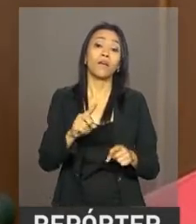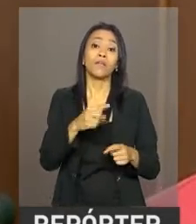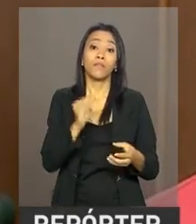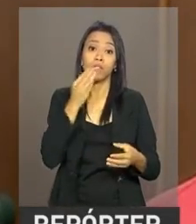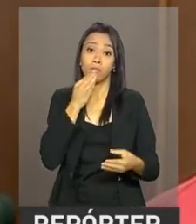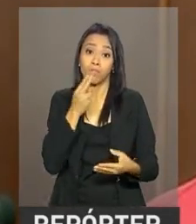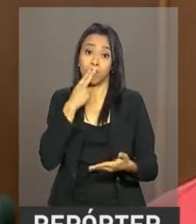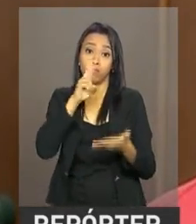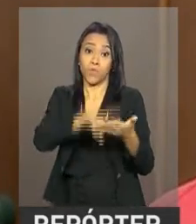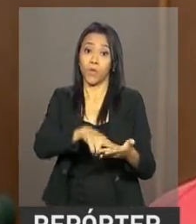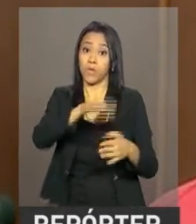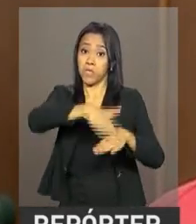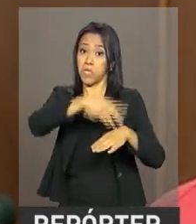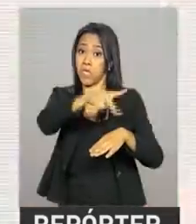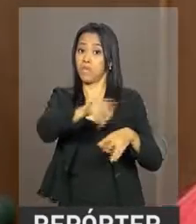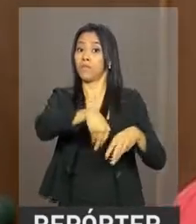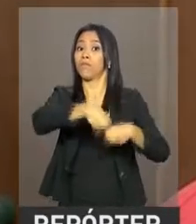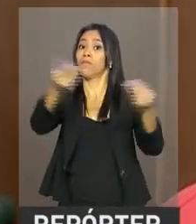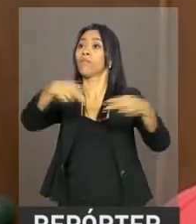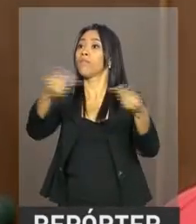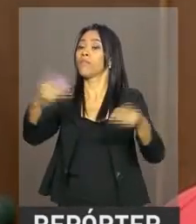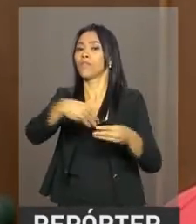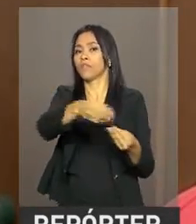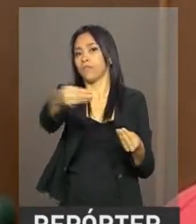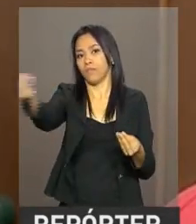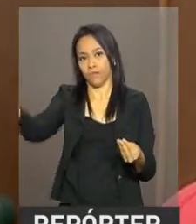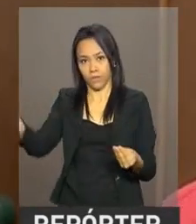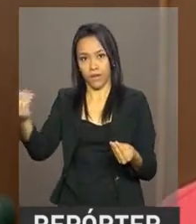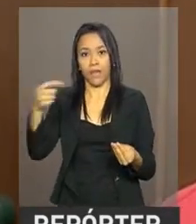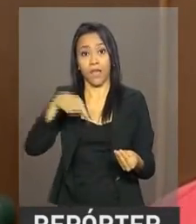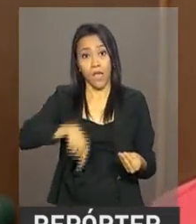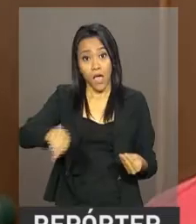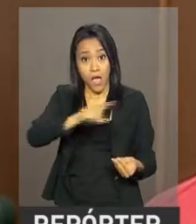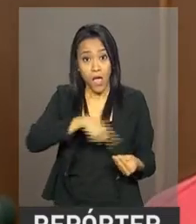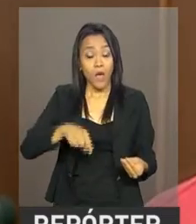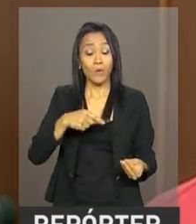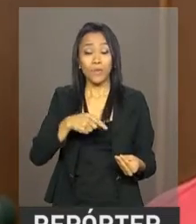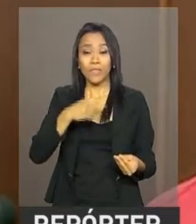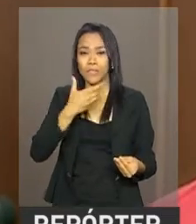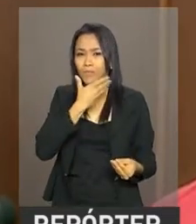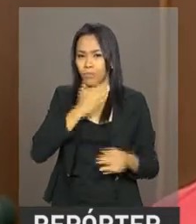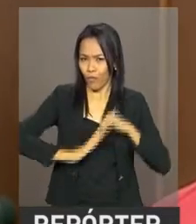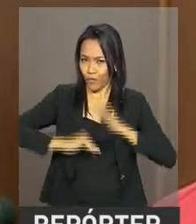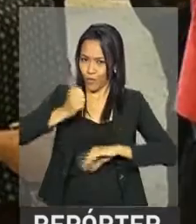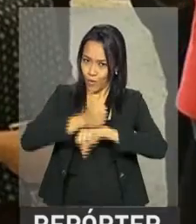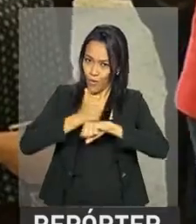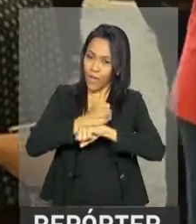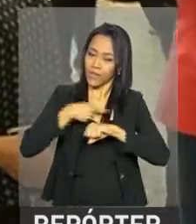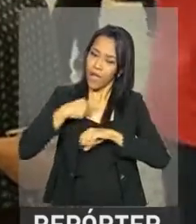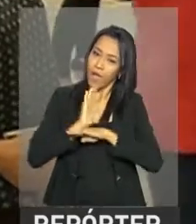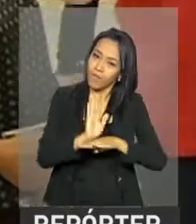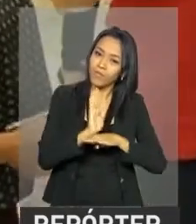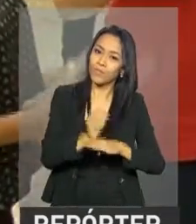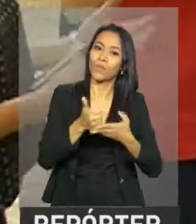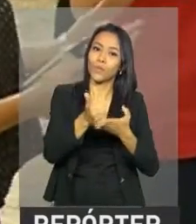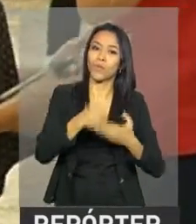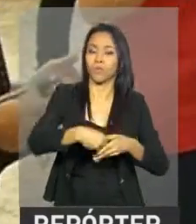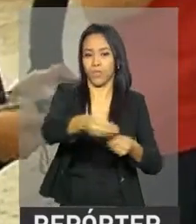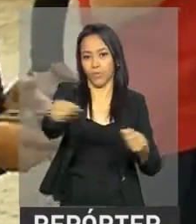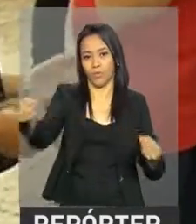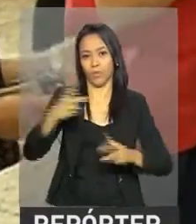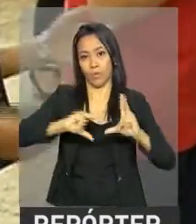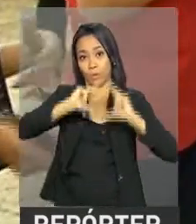Correios e os Correios fazem a parte da logística. Todos os carteiros são assistentes de Papai Noel até o Natal. A Thaís